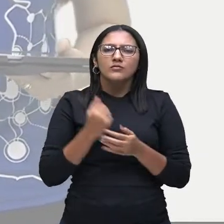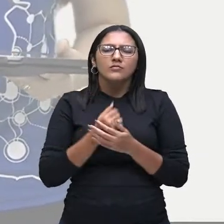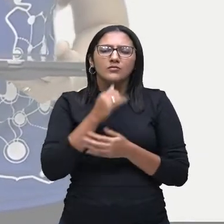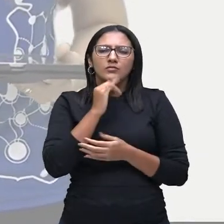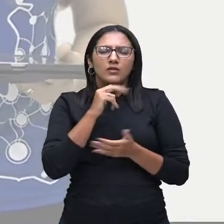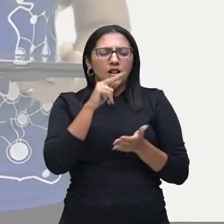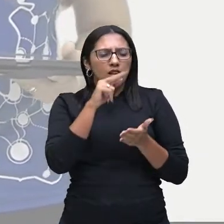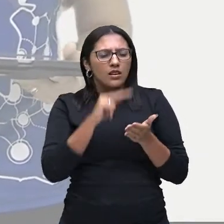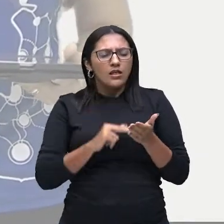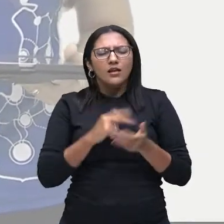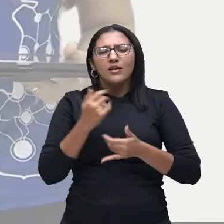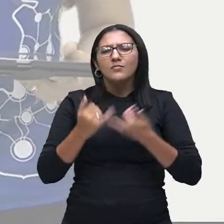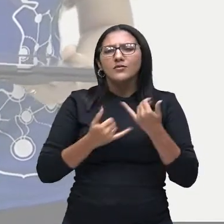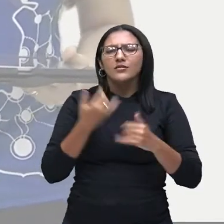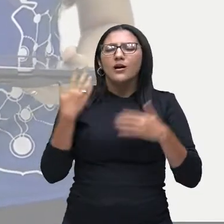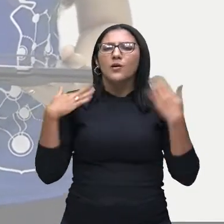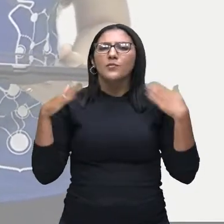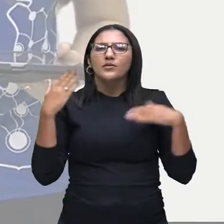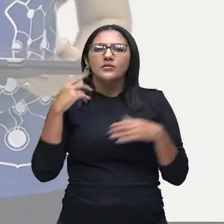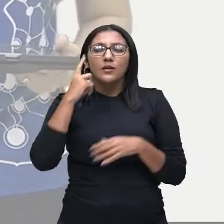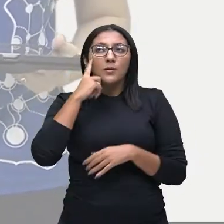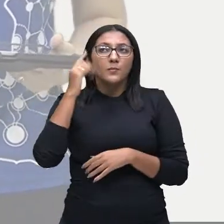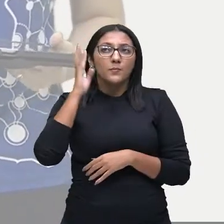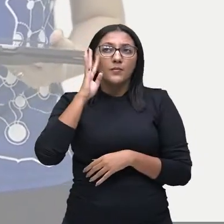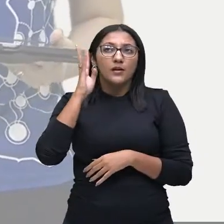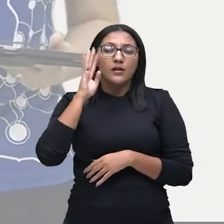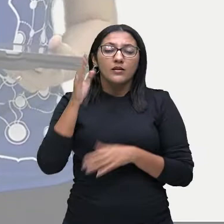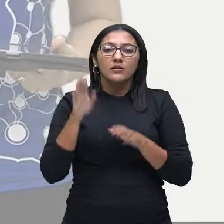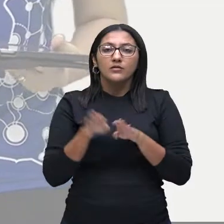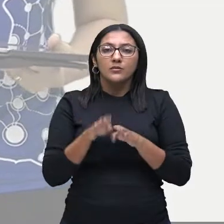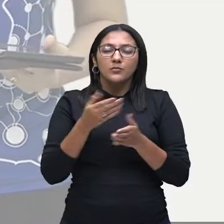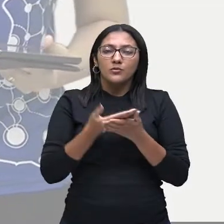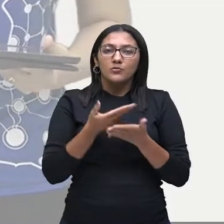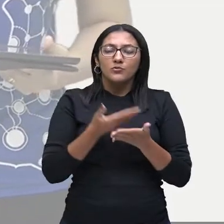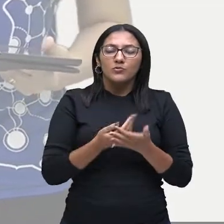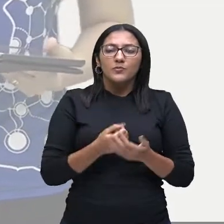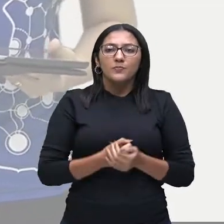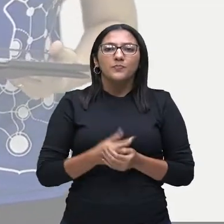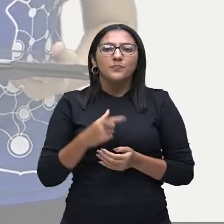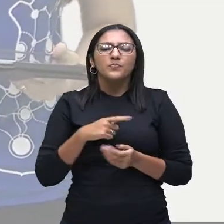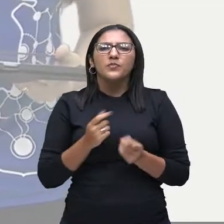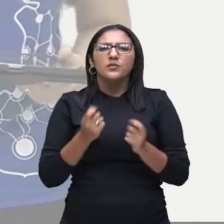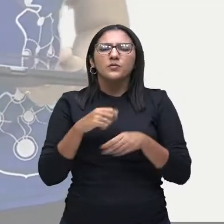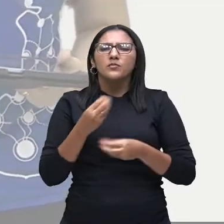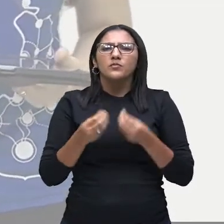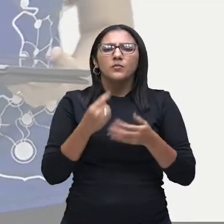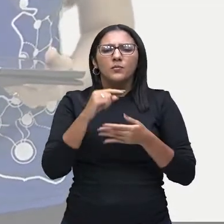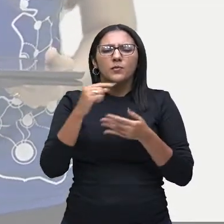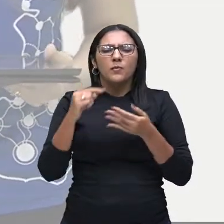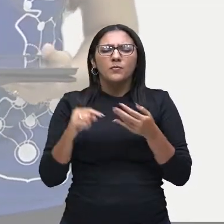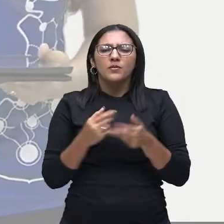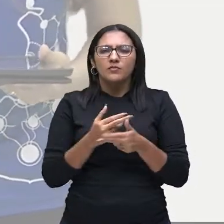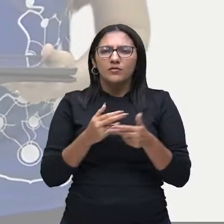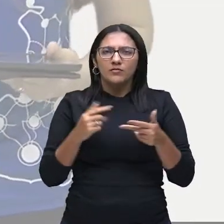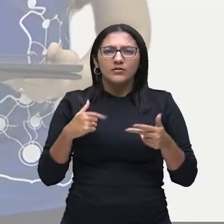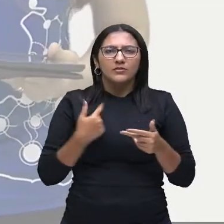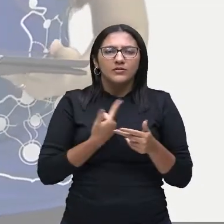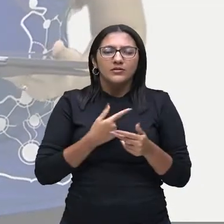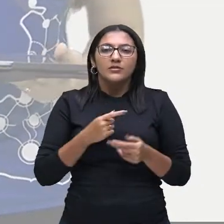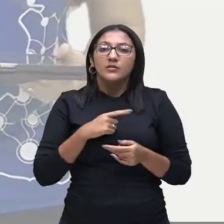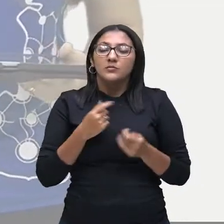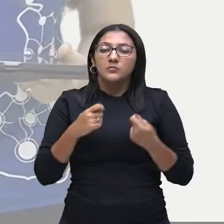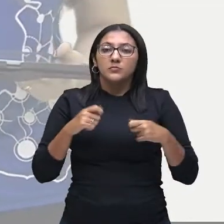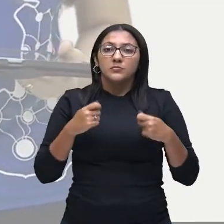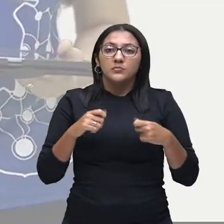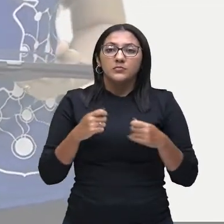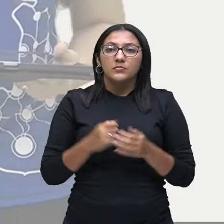ler, brincar, passear, pensar e estudar. Para que a gente consiga realizar todas essas atividades, é